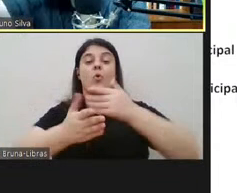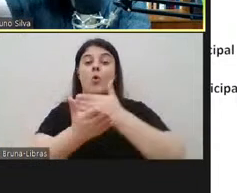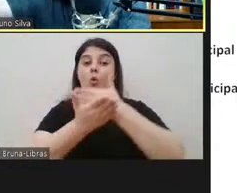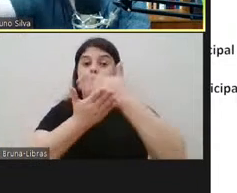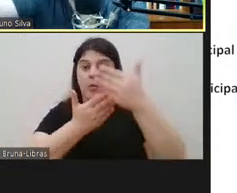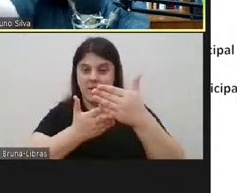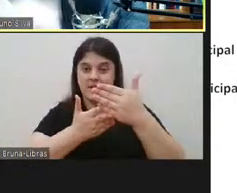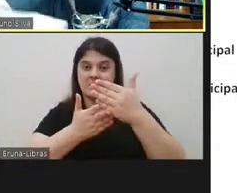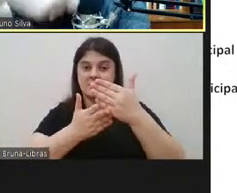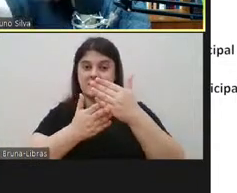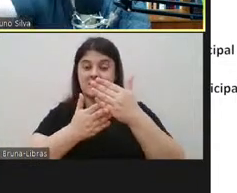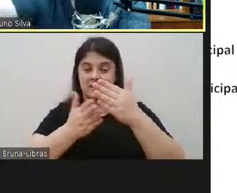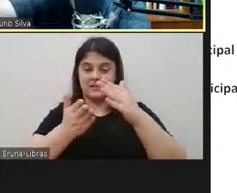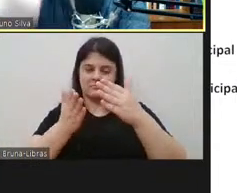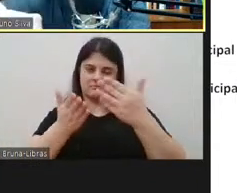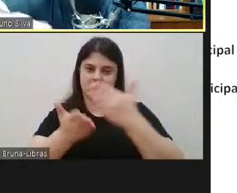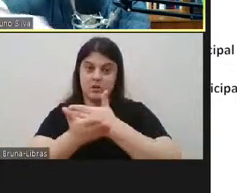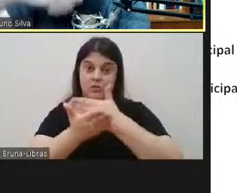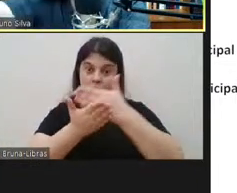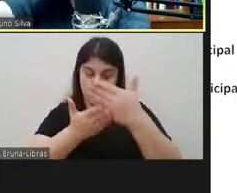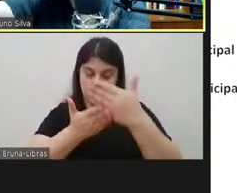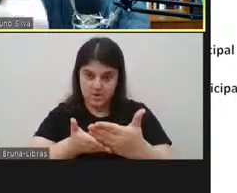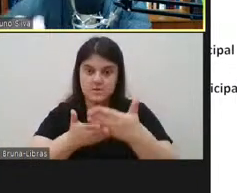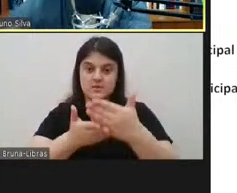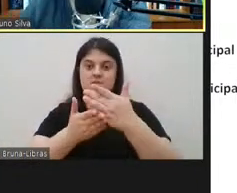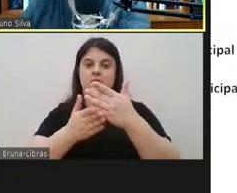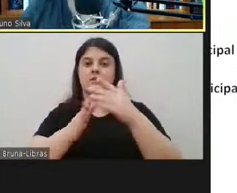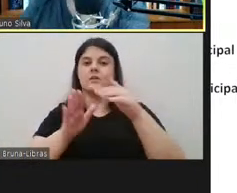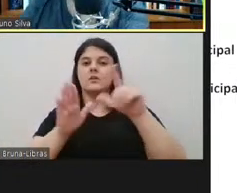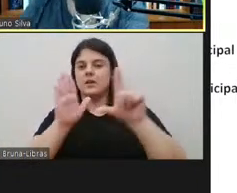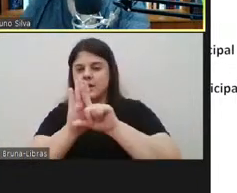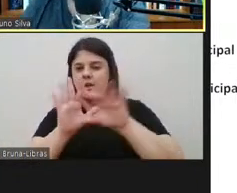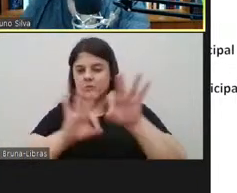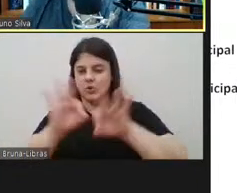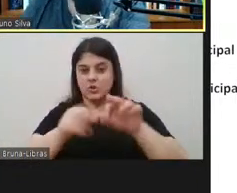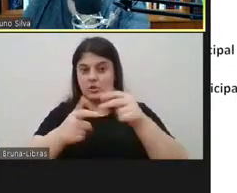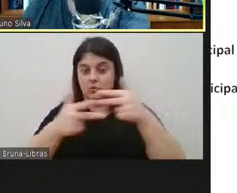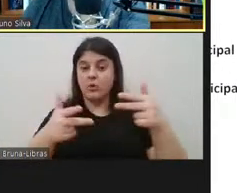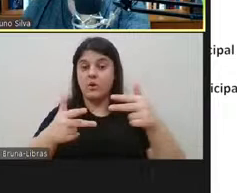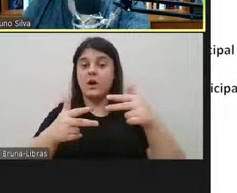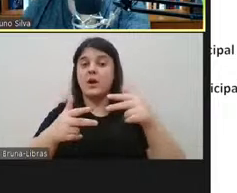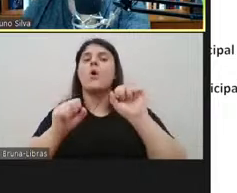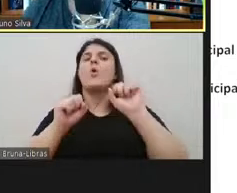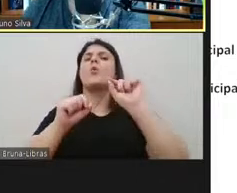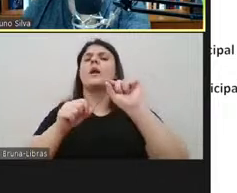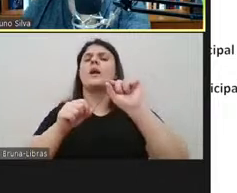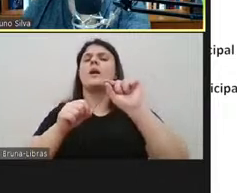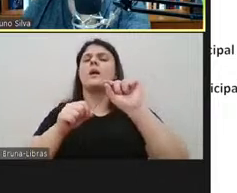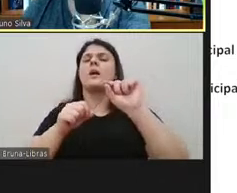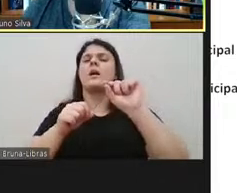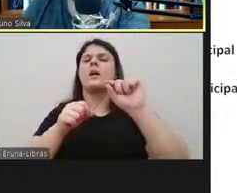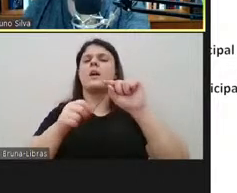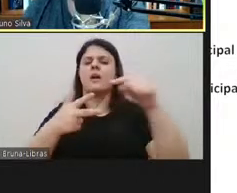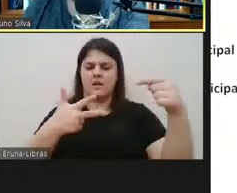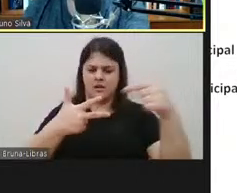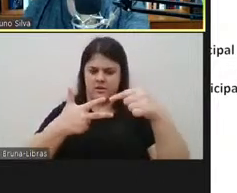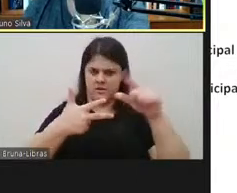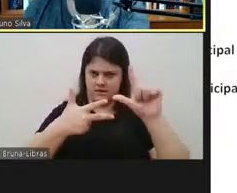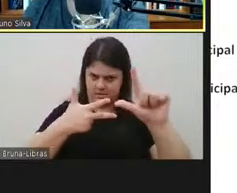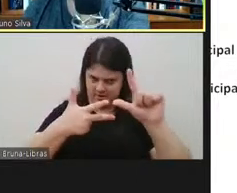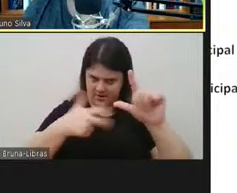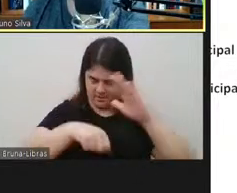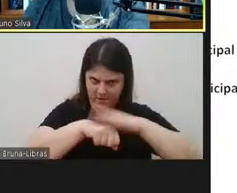legislação no sentido de começar de iniciar projetos no Brasil não é o poder o